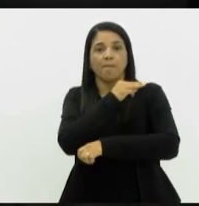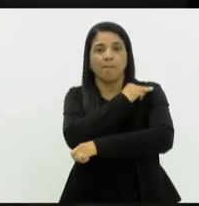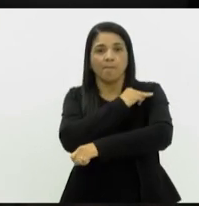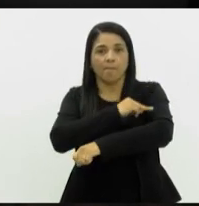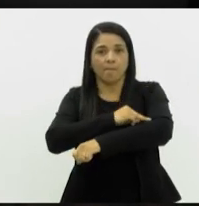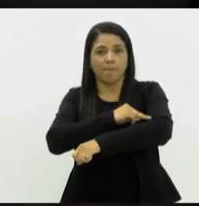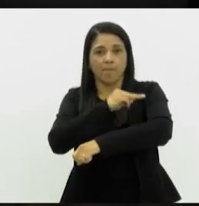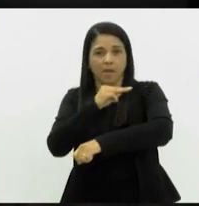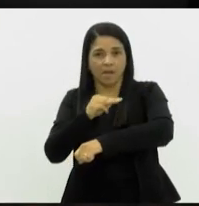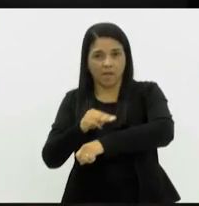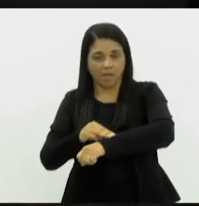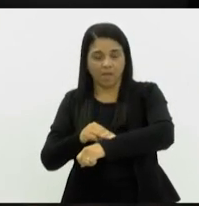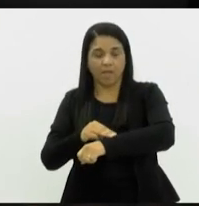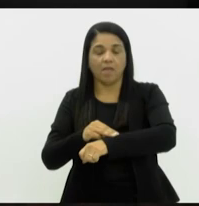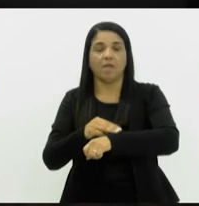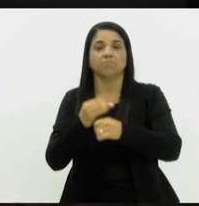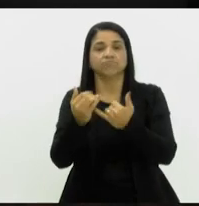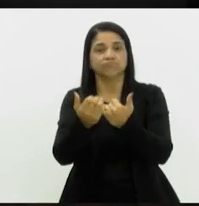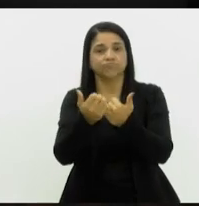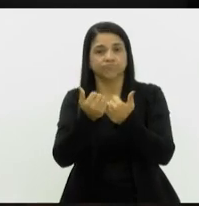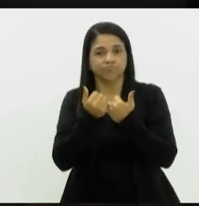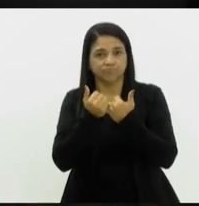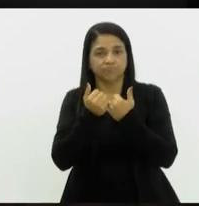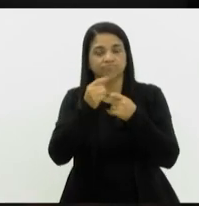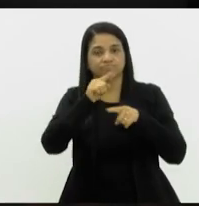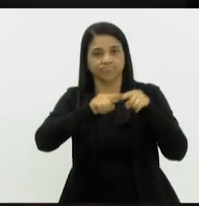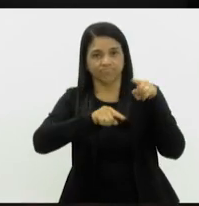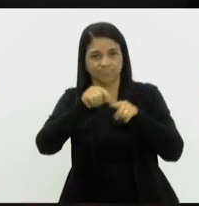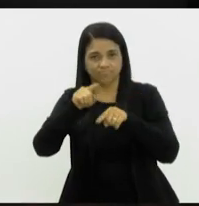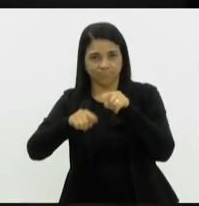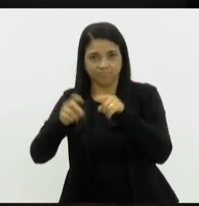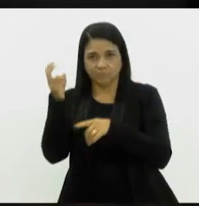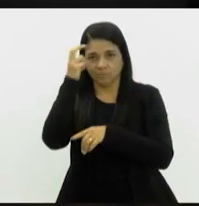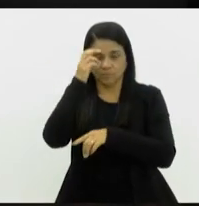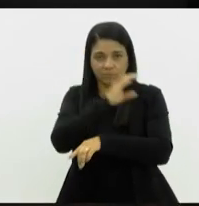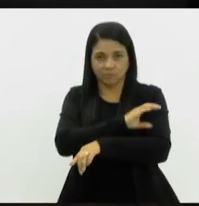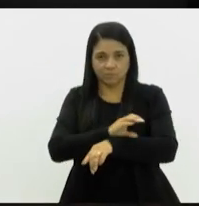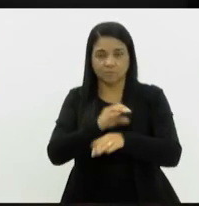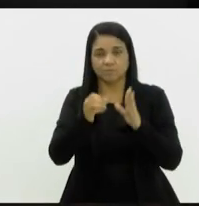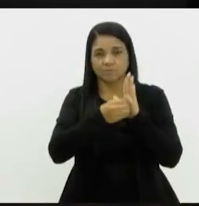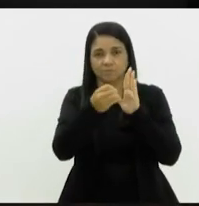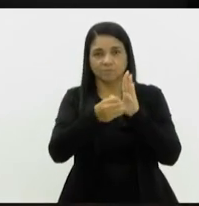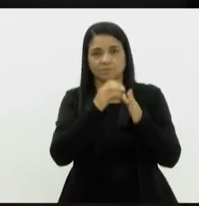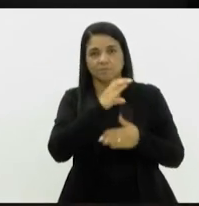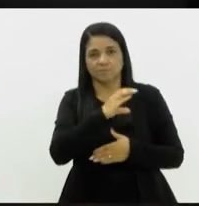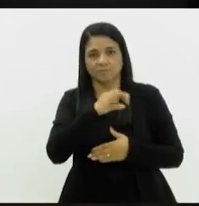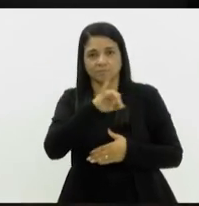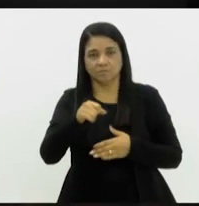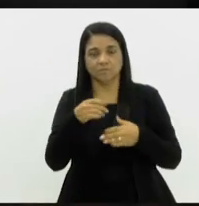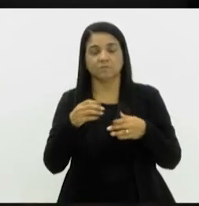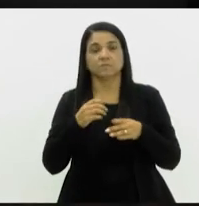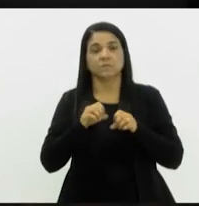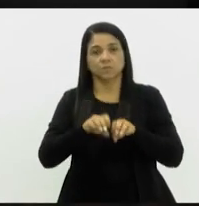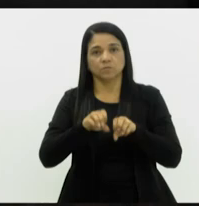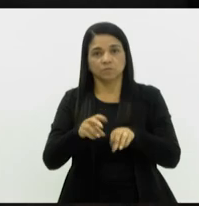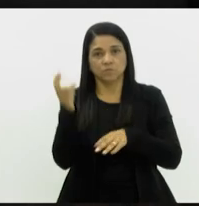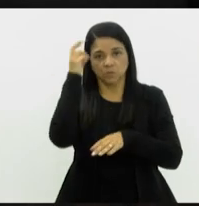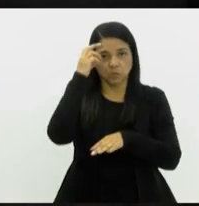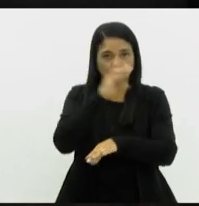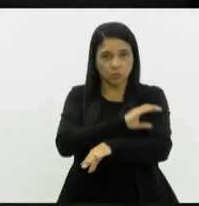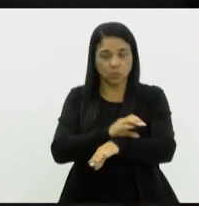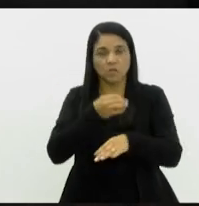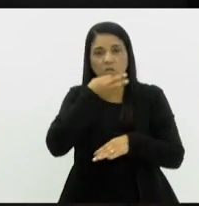histórico-cultural da natureza imaterial do Estado do Rio de Janeiro. Pendente de parecer das comissões de Constituição e Justiça, de Cultura, Educação e de